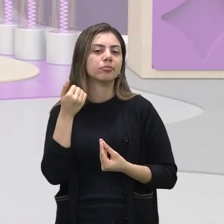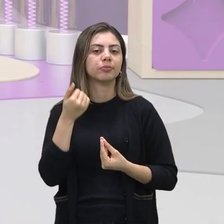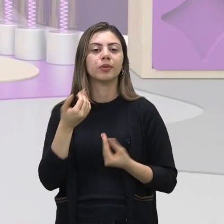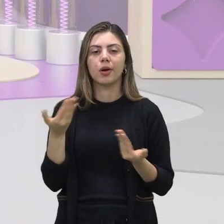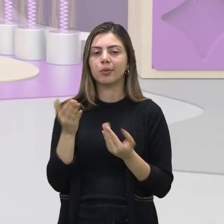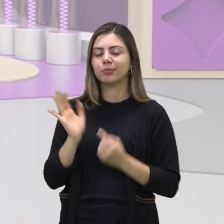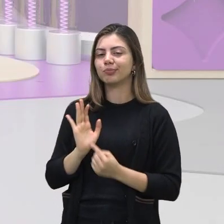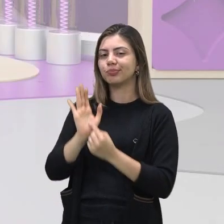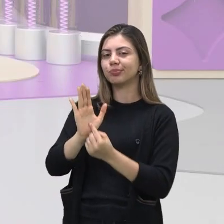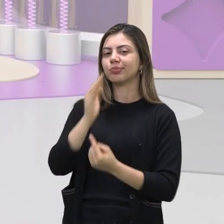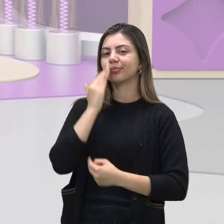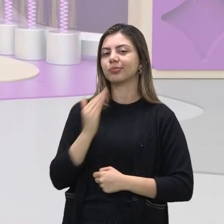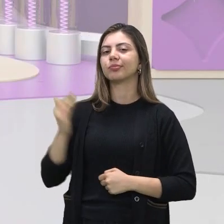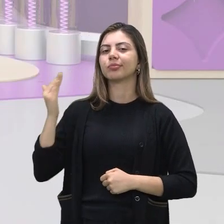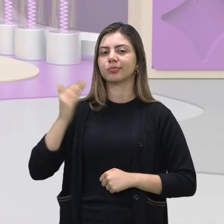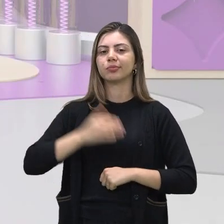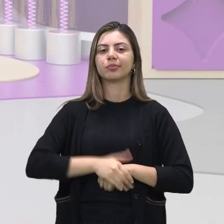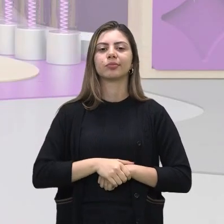trouxe aqui